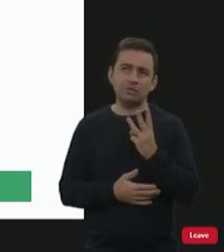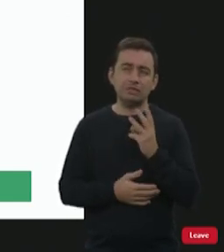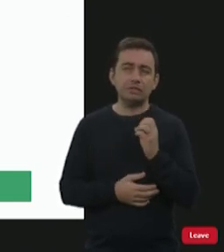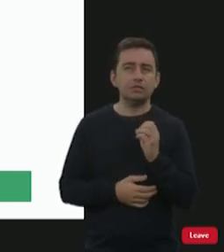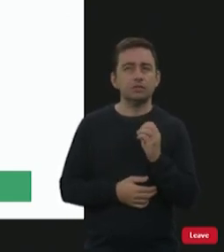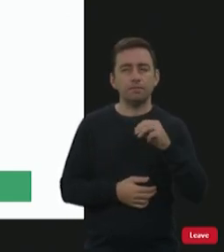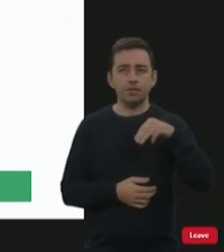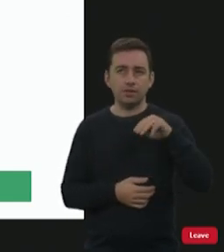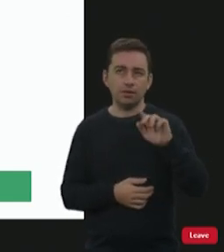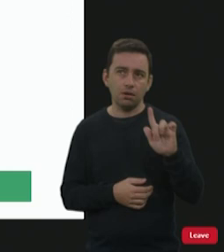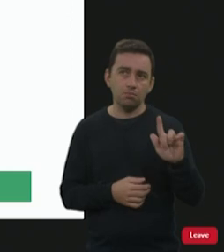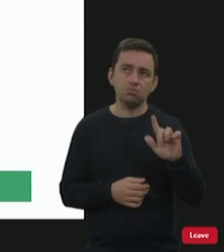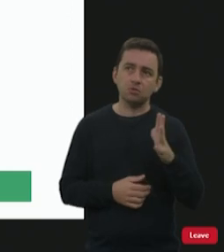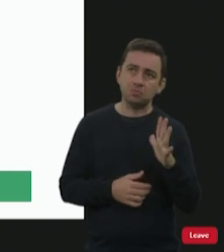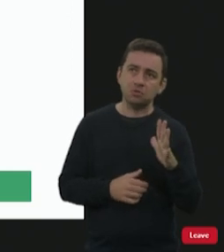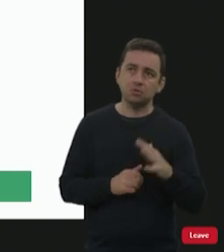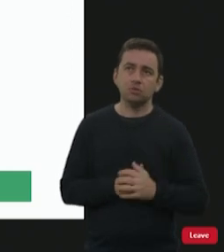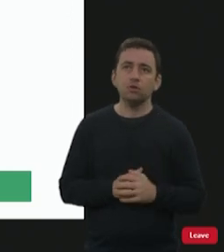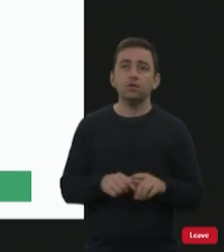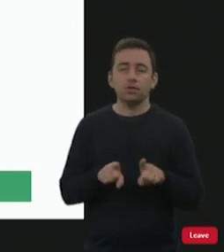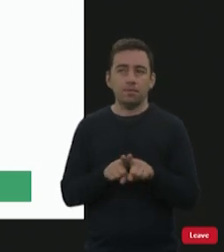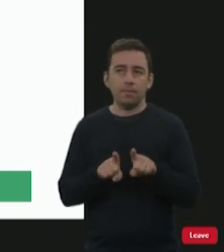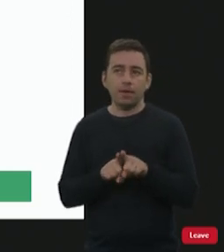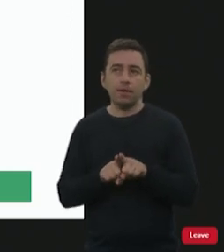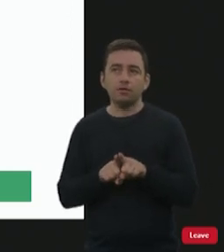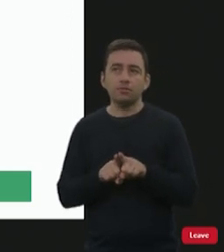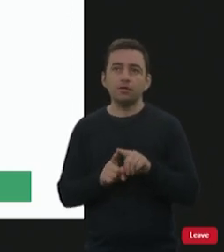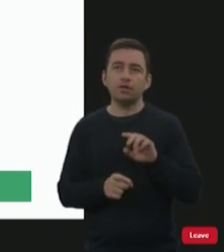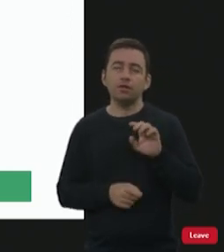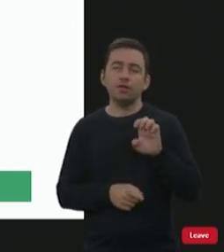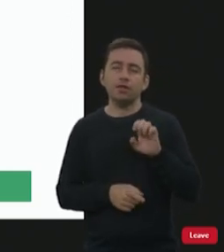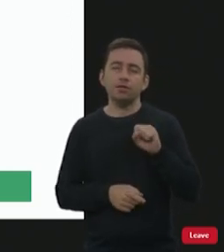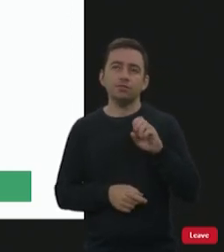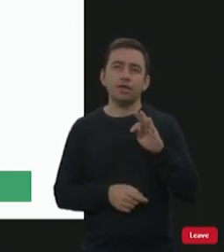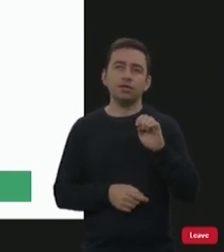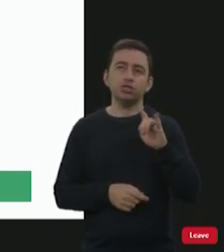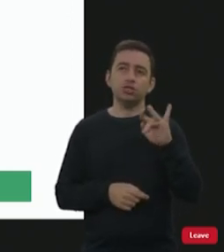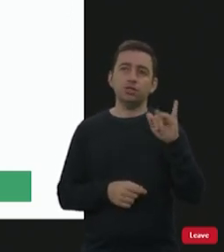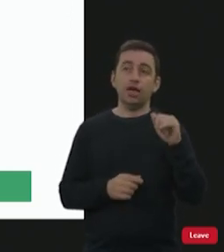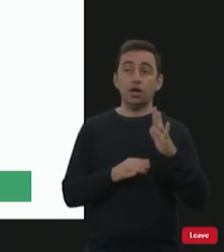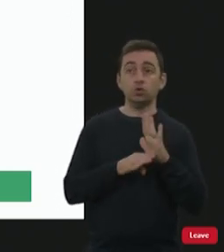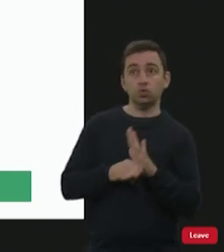por litro. As estatinas estão indicadas para promover a redução do LDL,